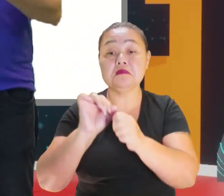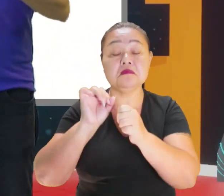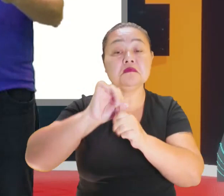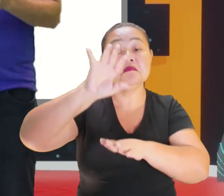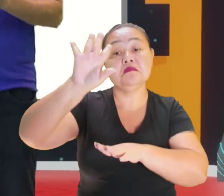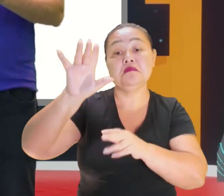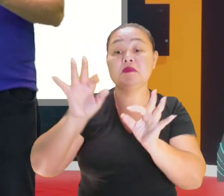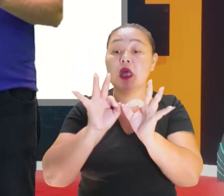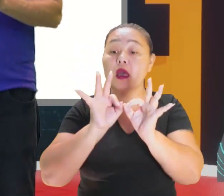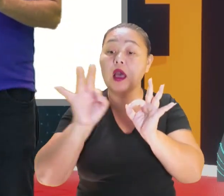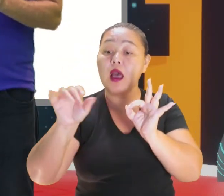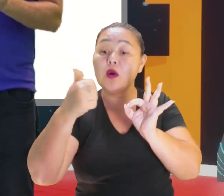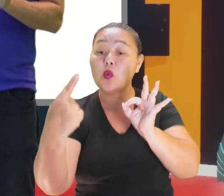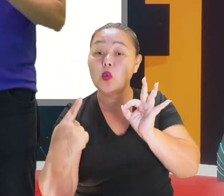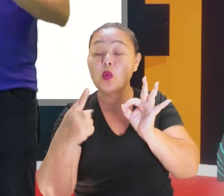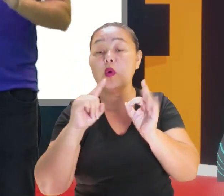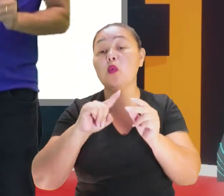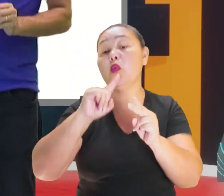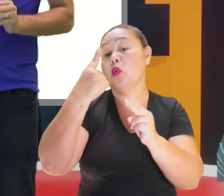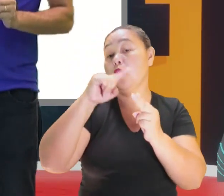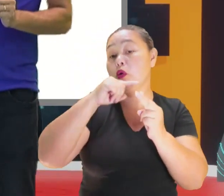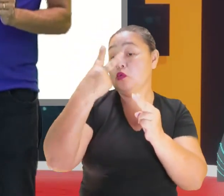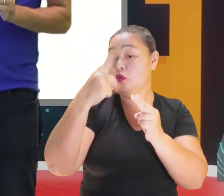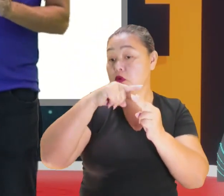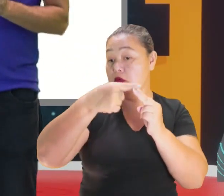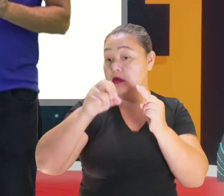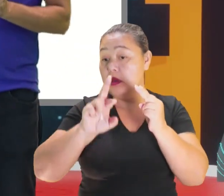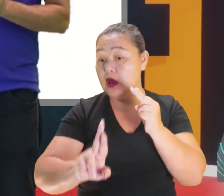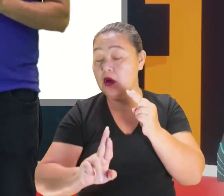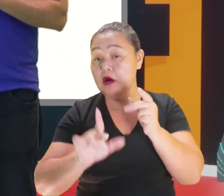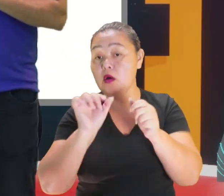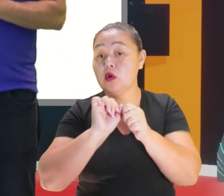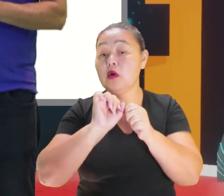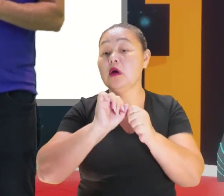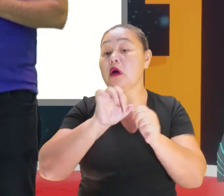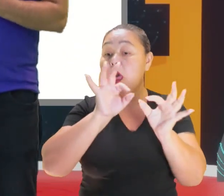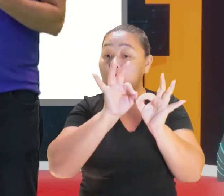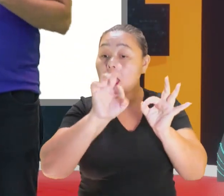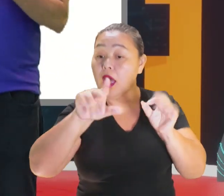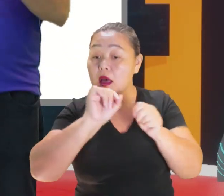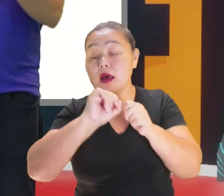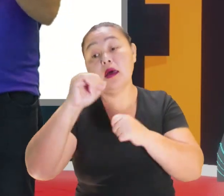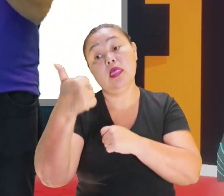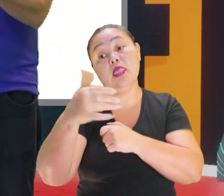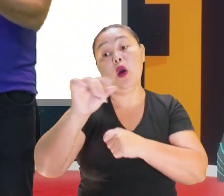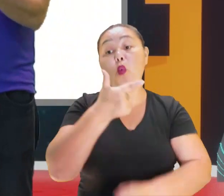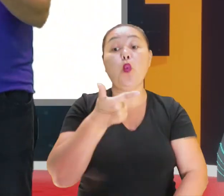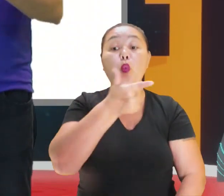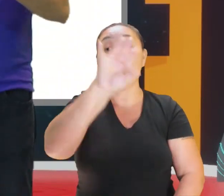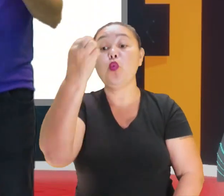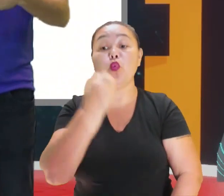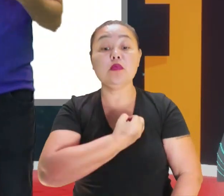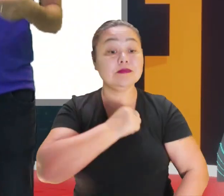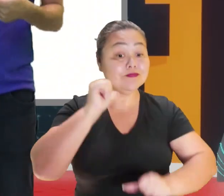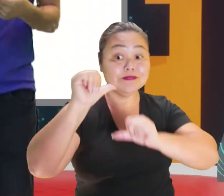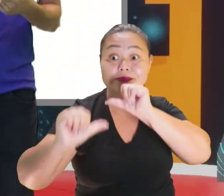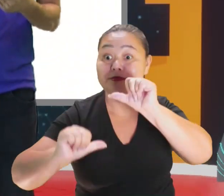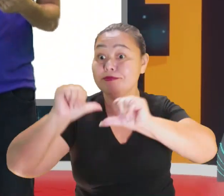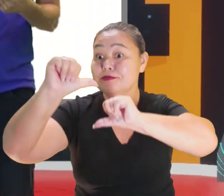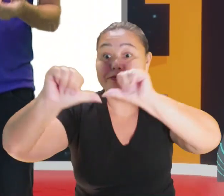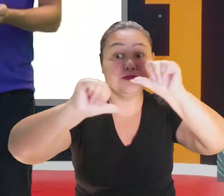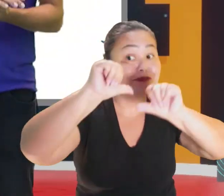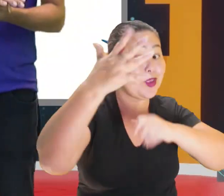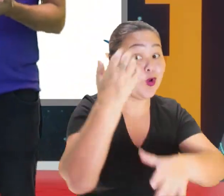tem raio 1, o 2πr é um número. Se a minha circunferência tem raio 10, o 2πr já é outro número. Eu vou variando esse